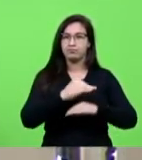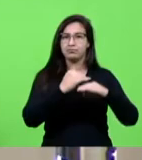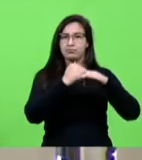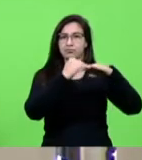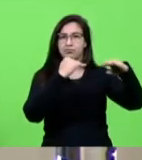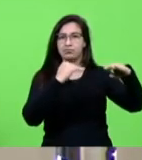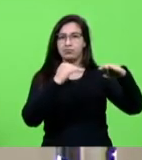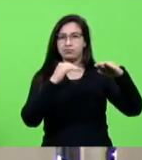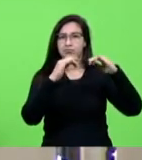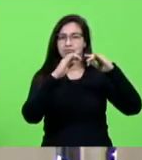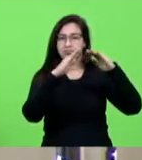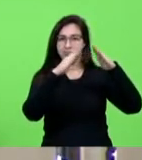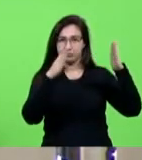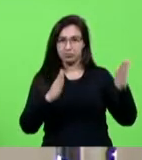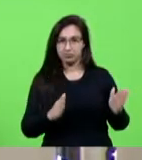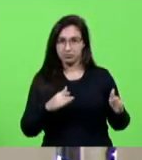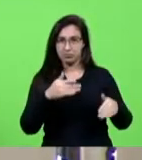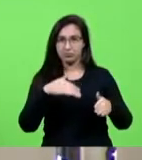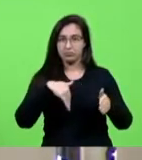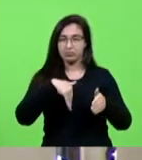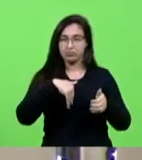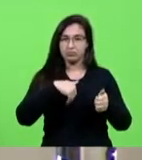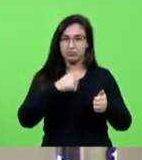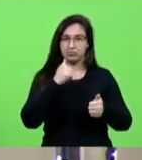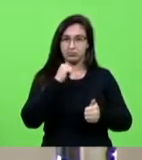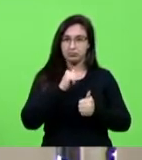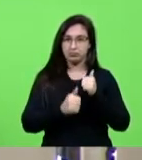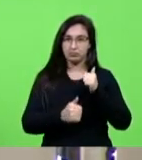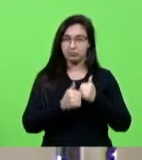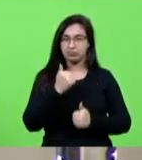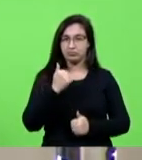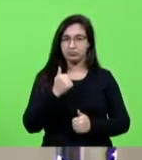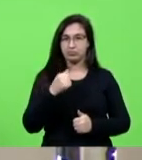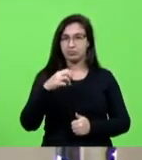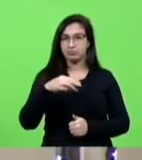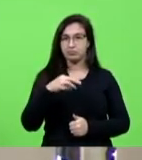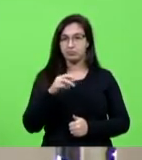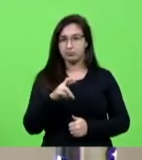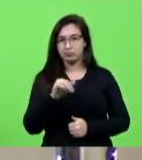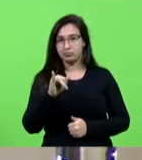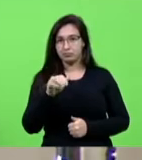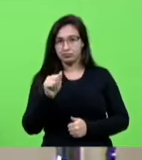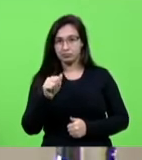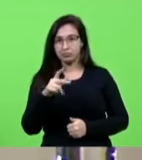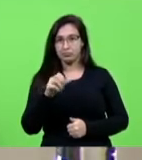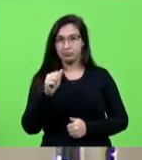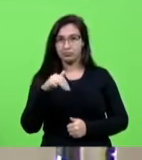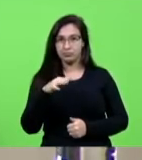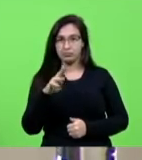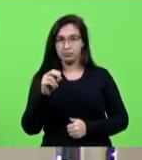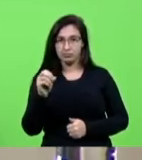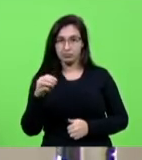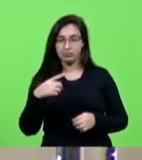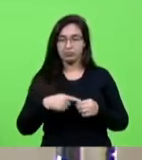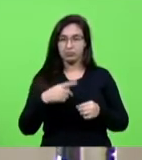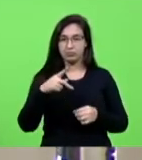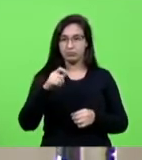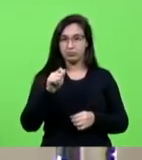quadra de esportes da Escola de Educação Básica Maria do Campo de Souza, no município de Palhoça. Em discussão. Não havendo quem queira discutir, é